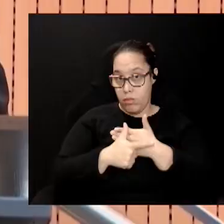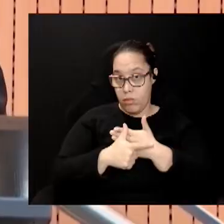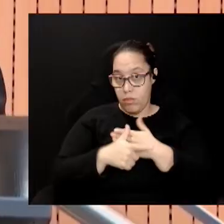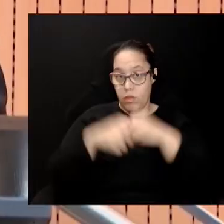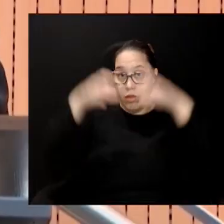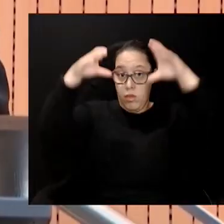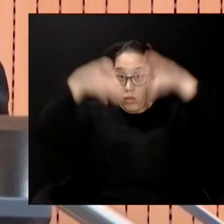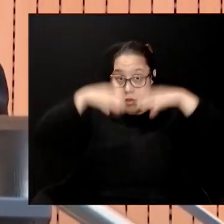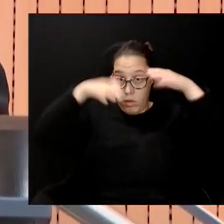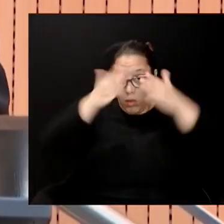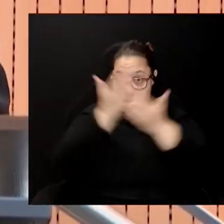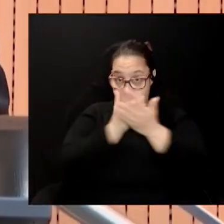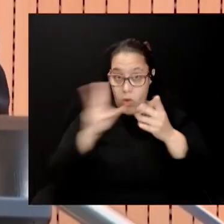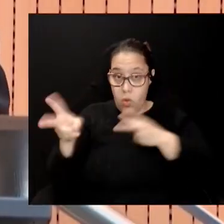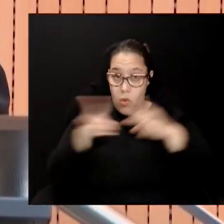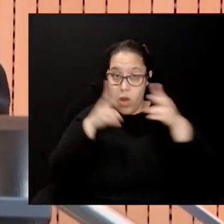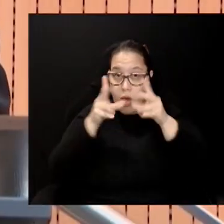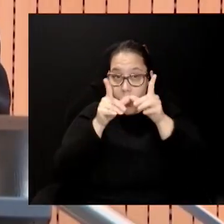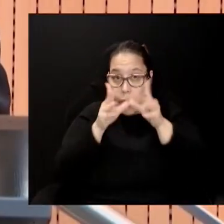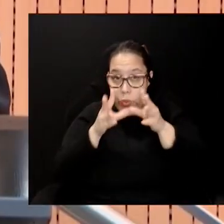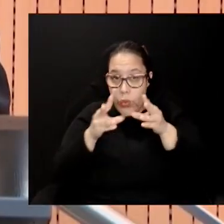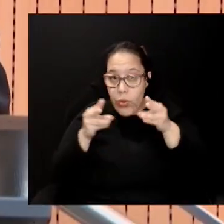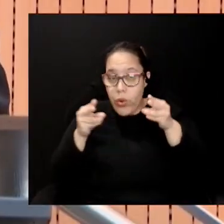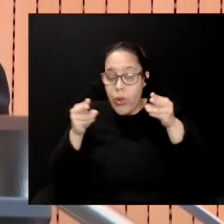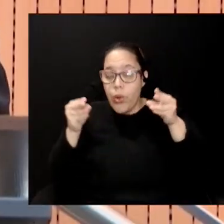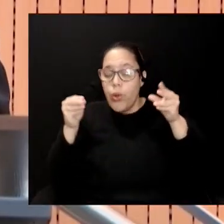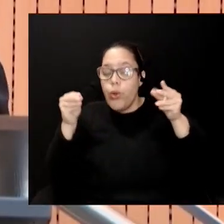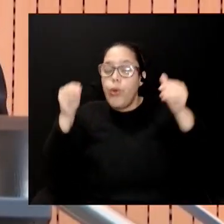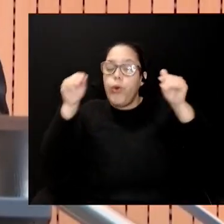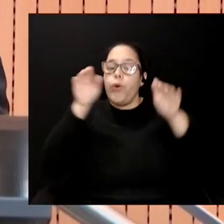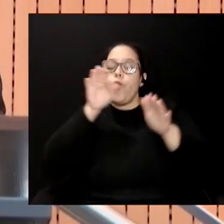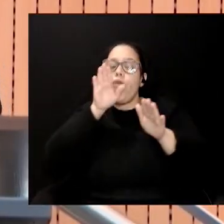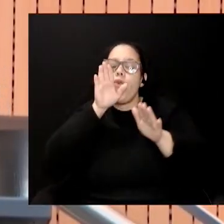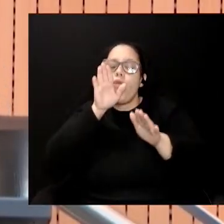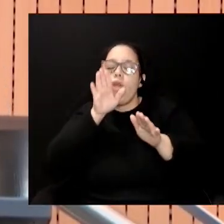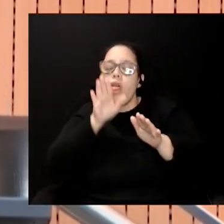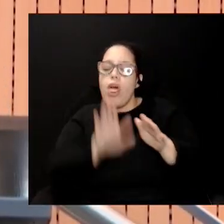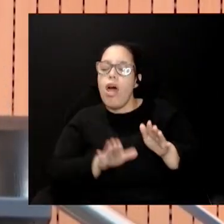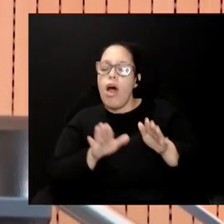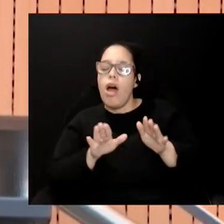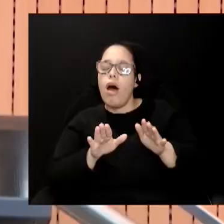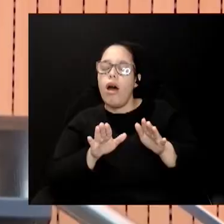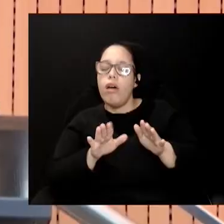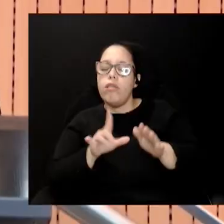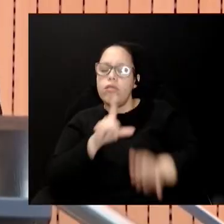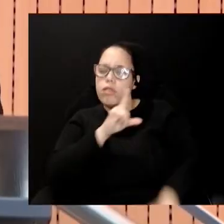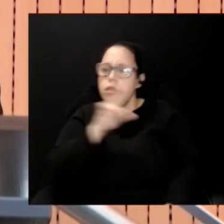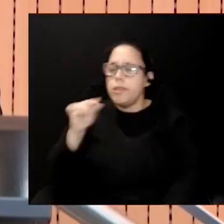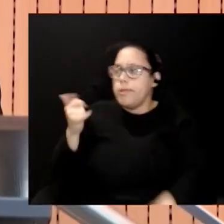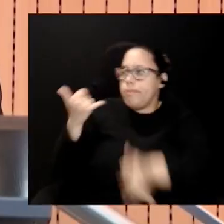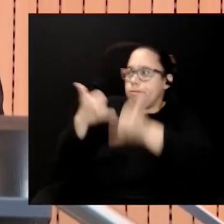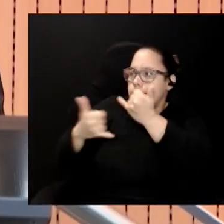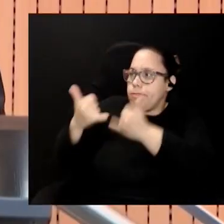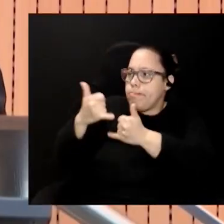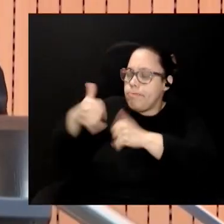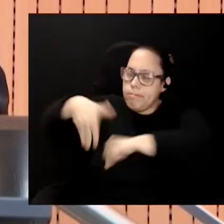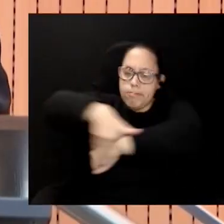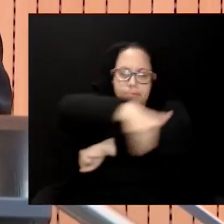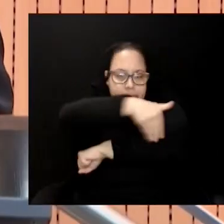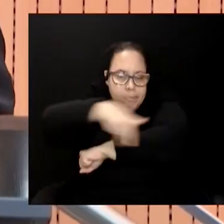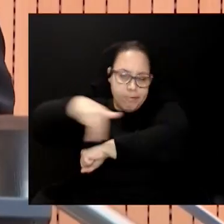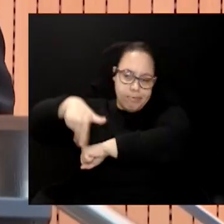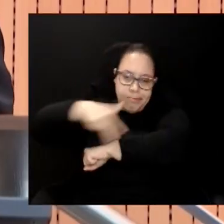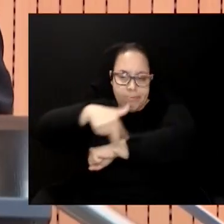vento fino franzia a tarde tímida e lavada, eu saía a brincar pela calçada nos meus